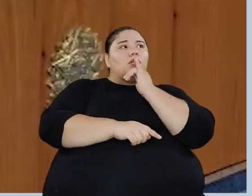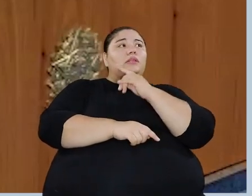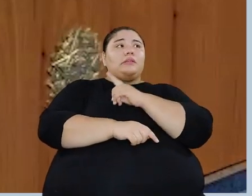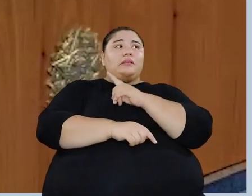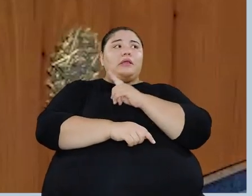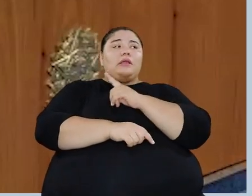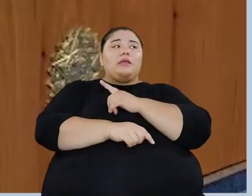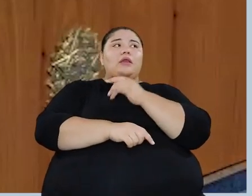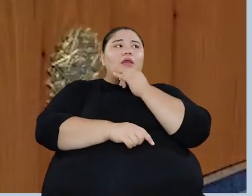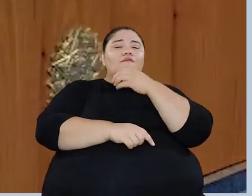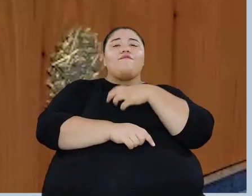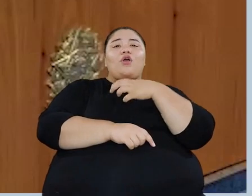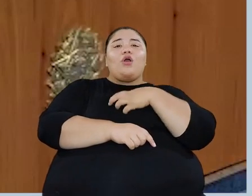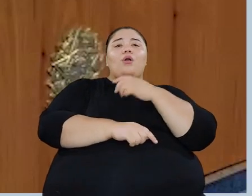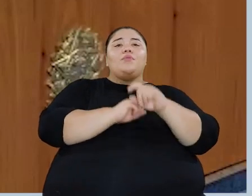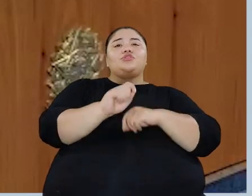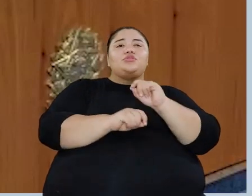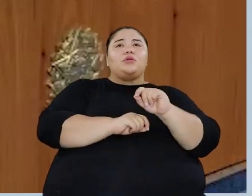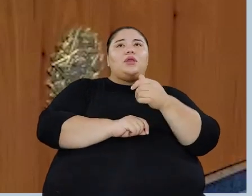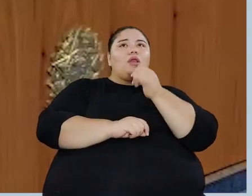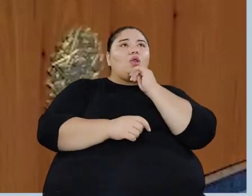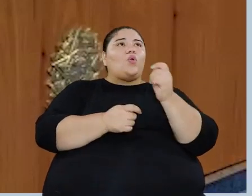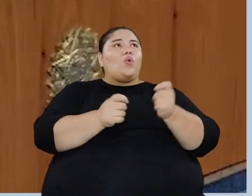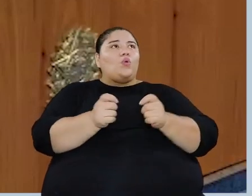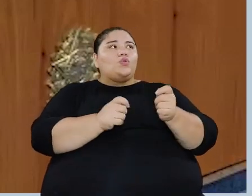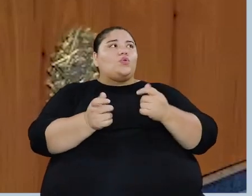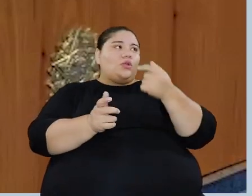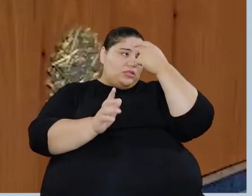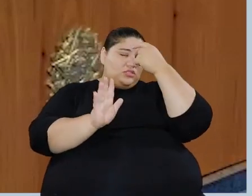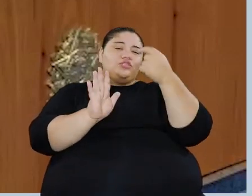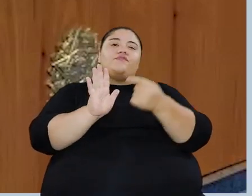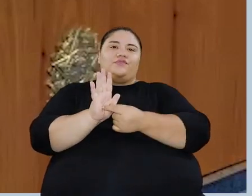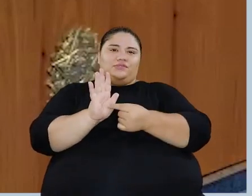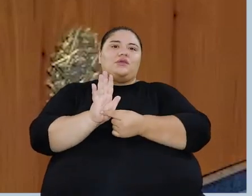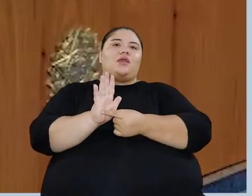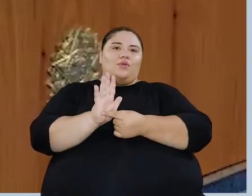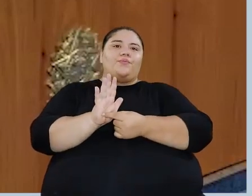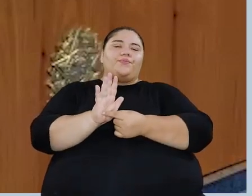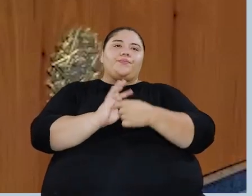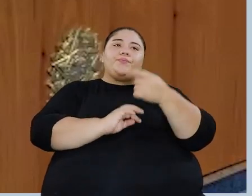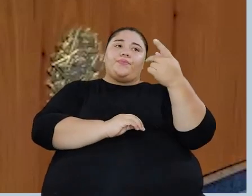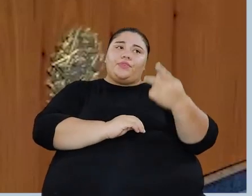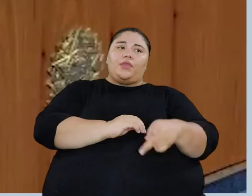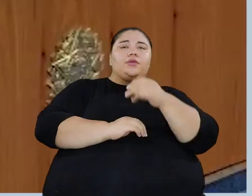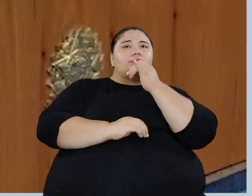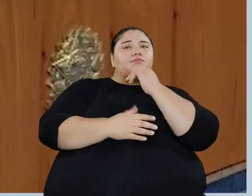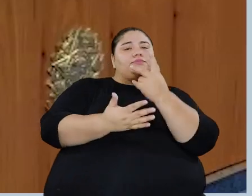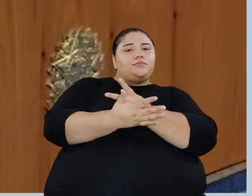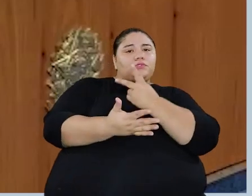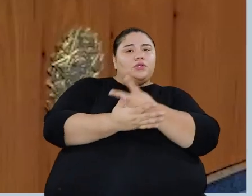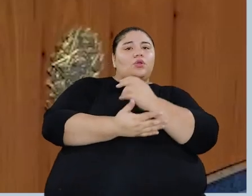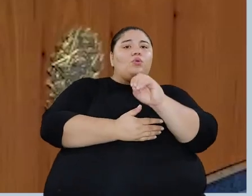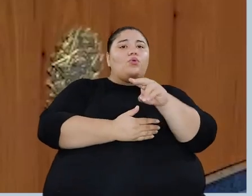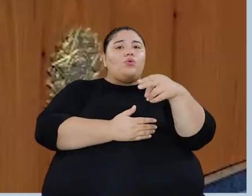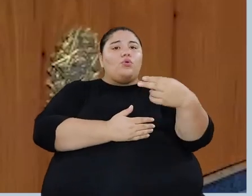tenha meios de controle por inteligência artificial, né? Desses erros